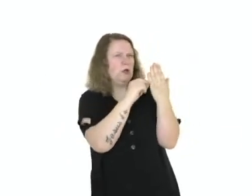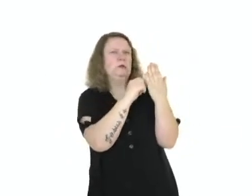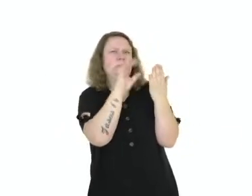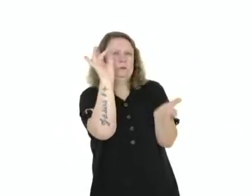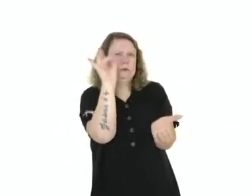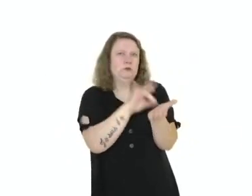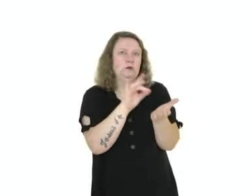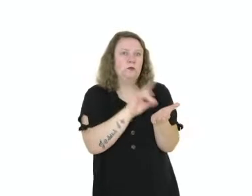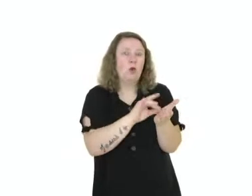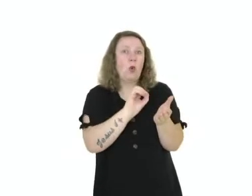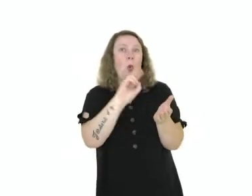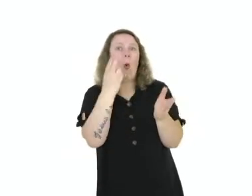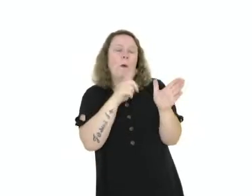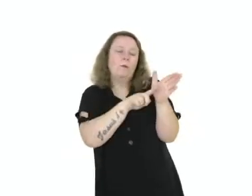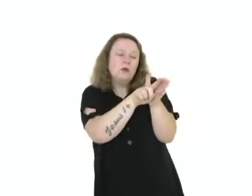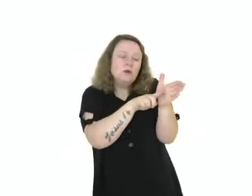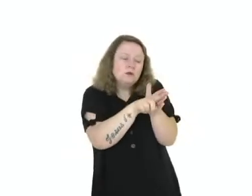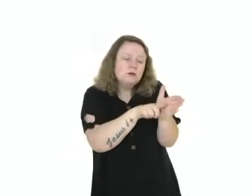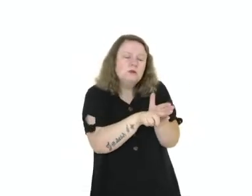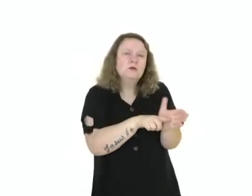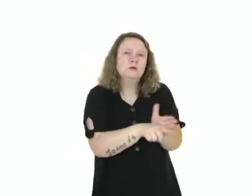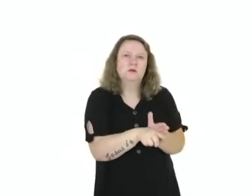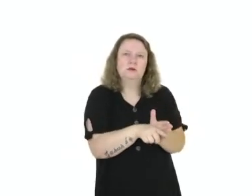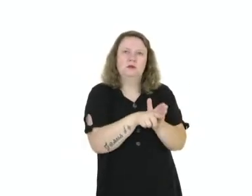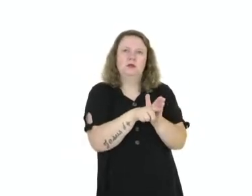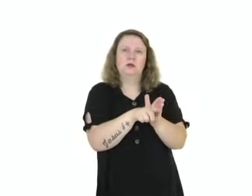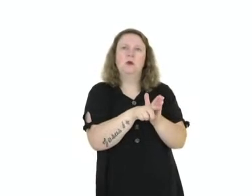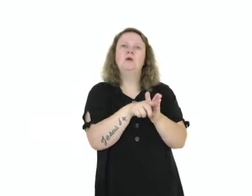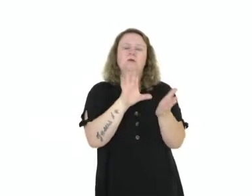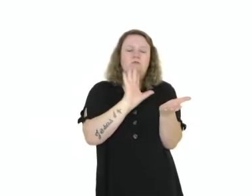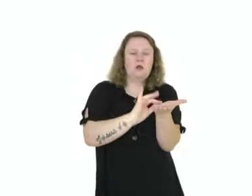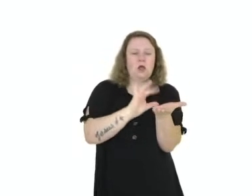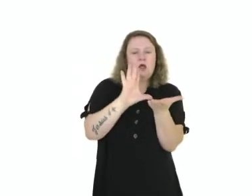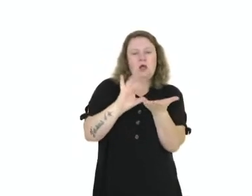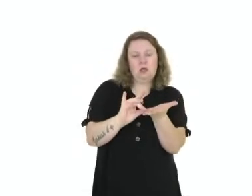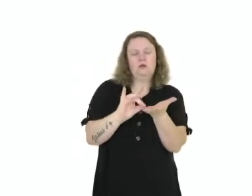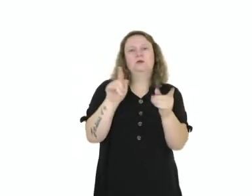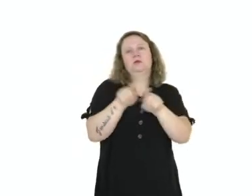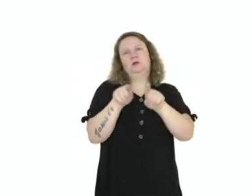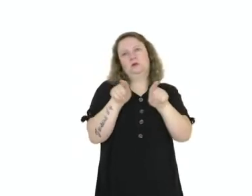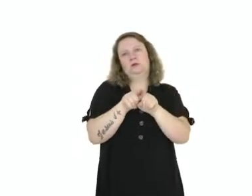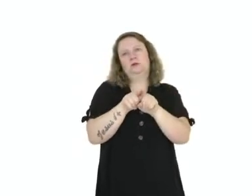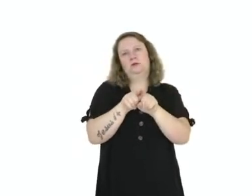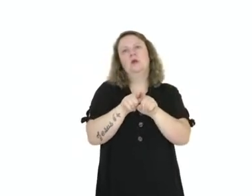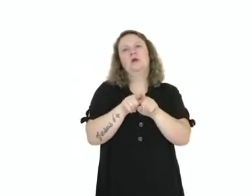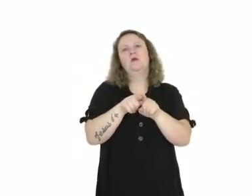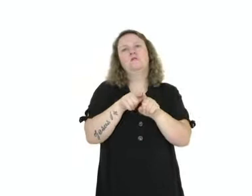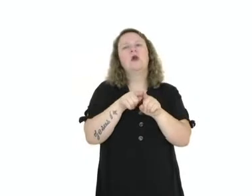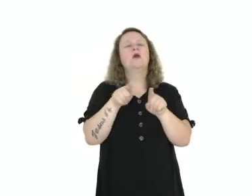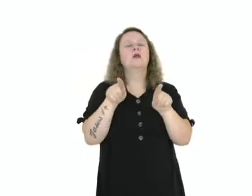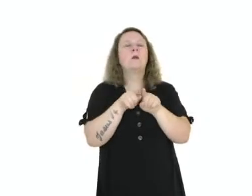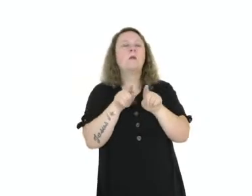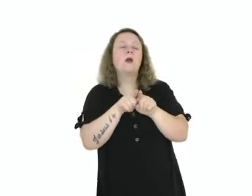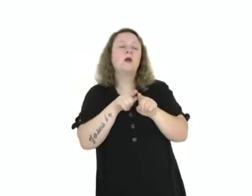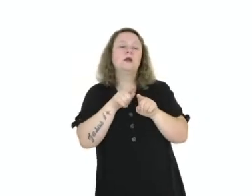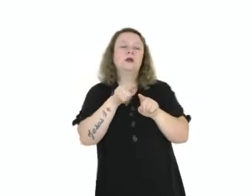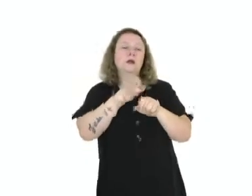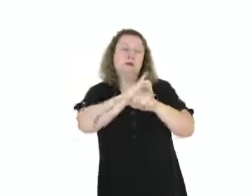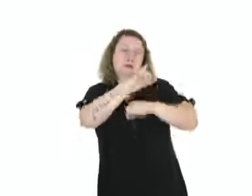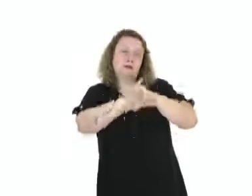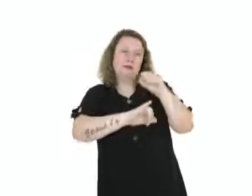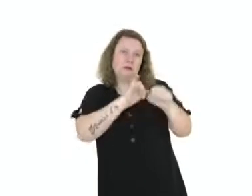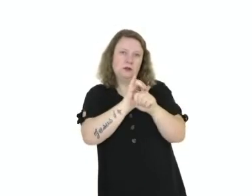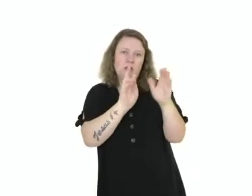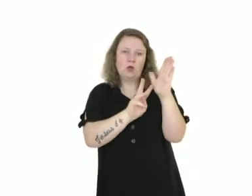pesquisando em artigos acadêmicos, periódicos científicos, IBGE e sites de tribunais eleitorais,